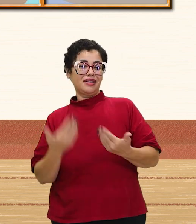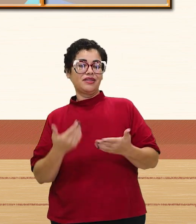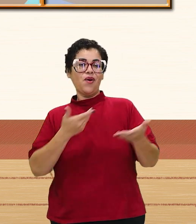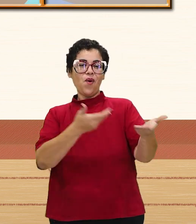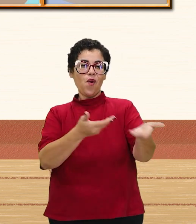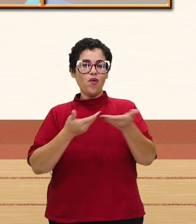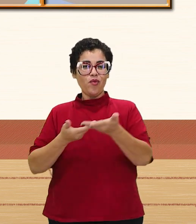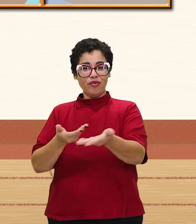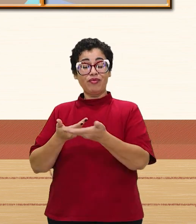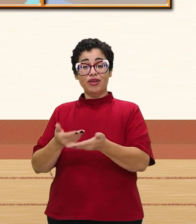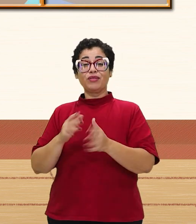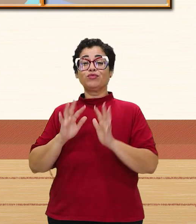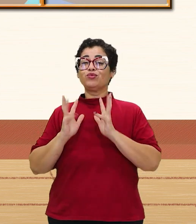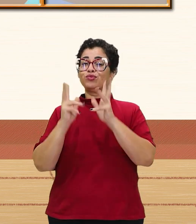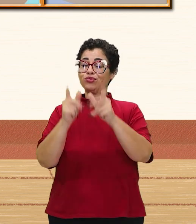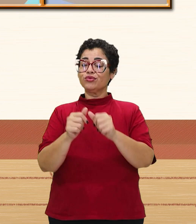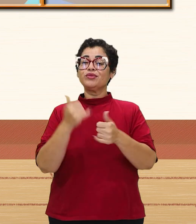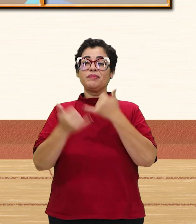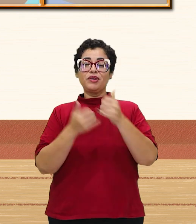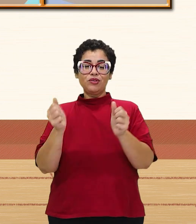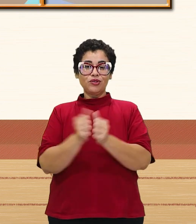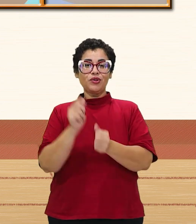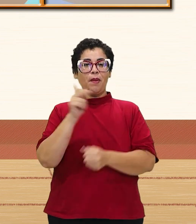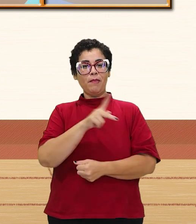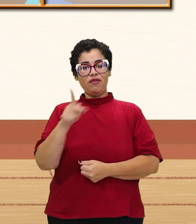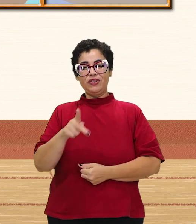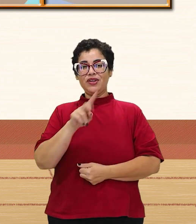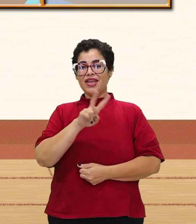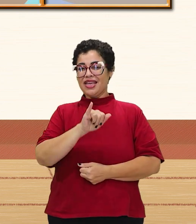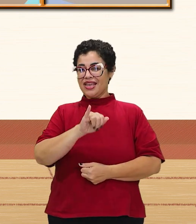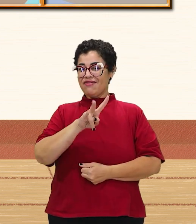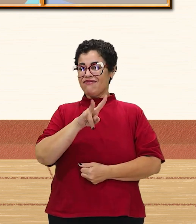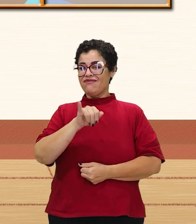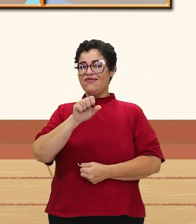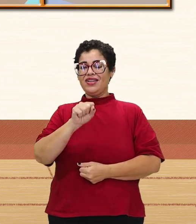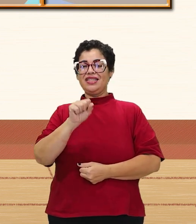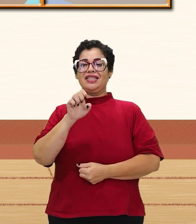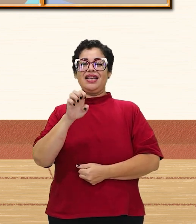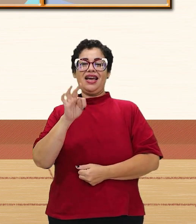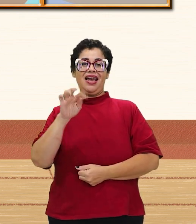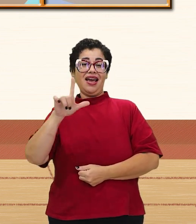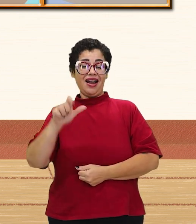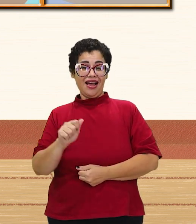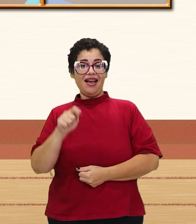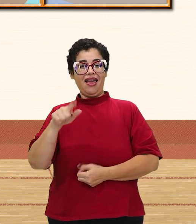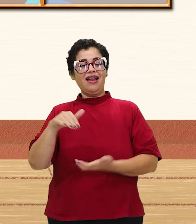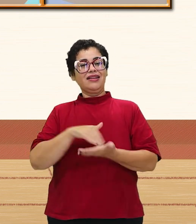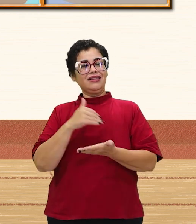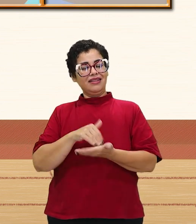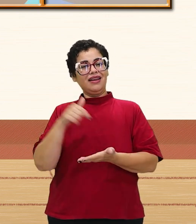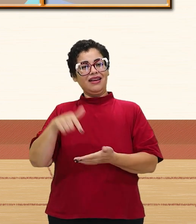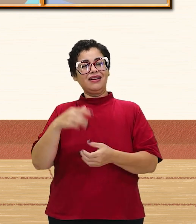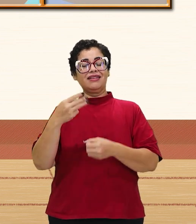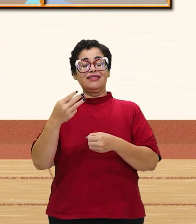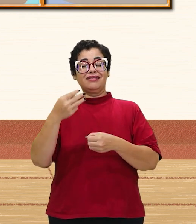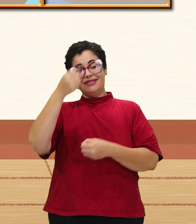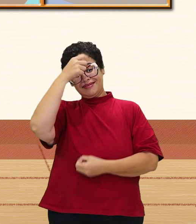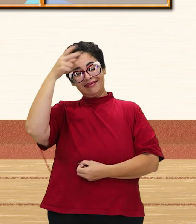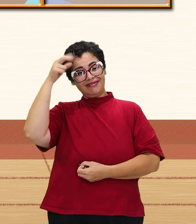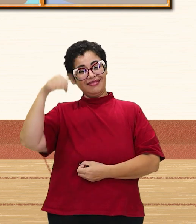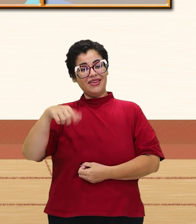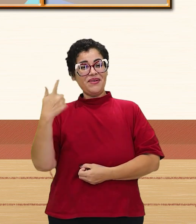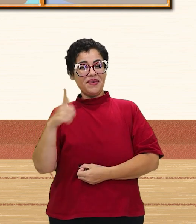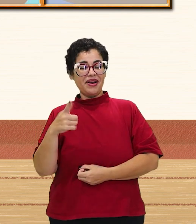convidar todos vocês aí para brincarmos juntos com a professora Ives Stella. A Ives é professora aqui da Secretaria Municipal de Educação